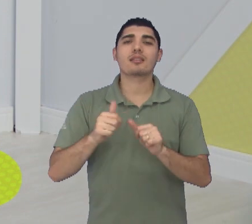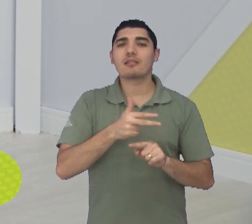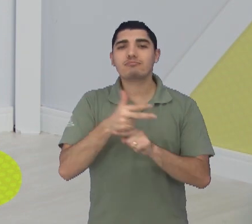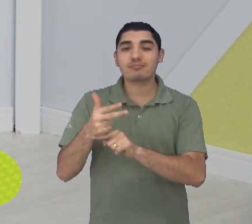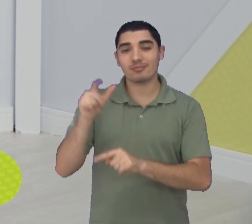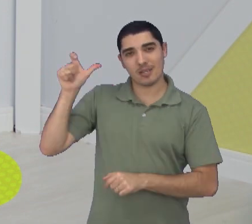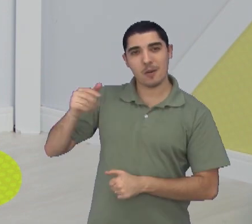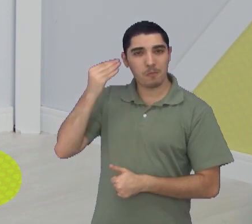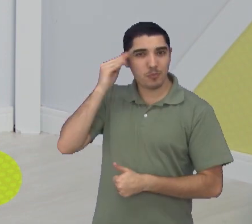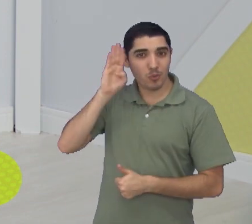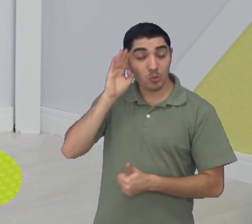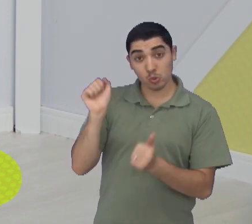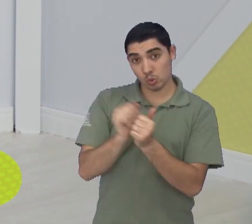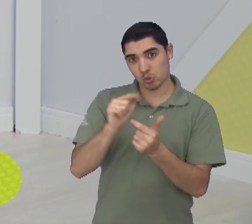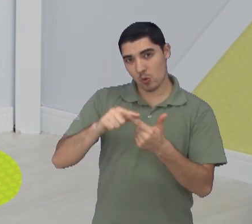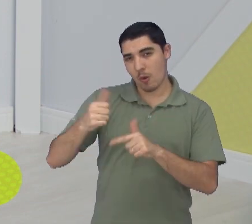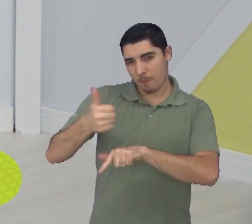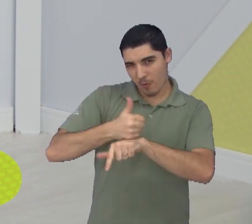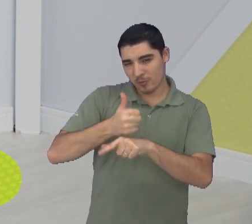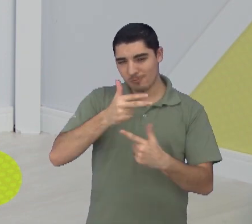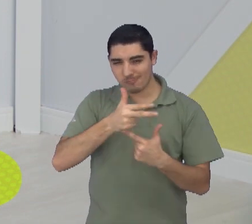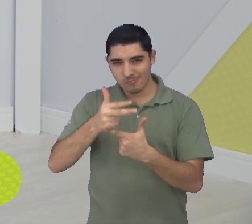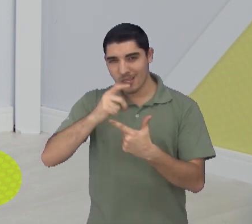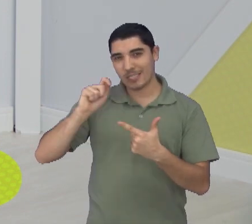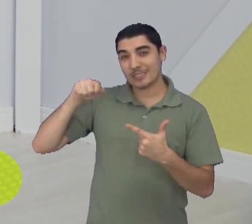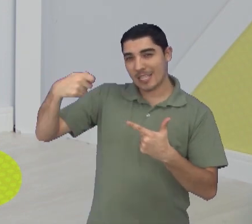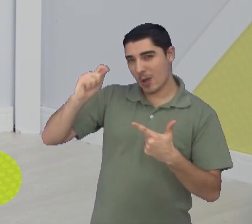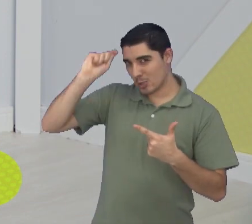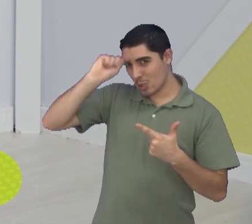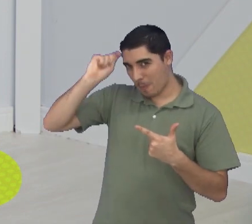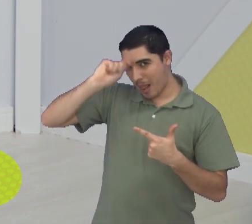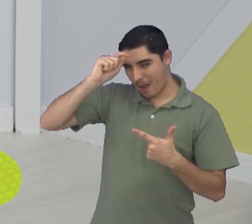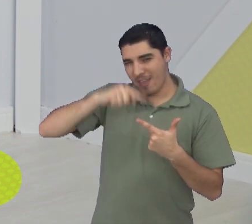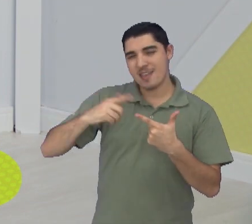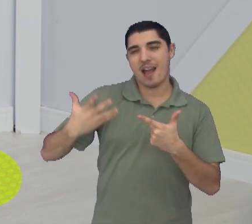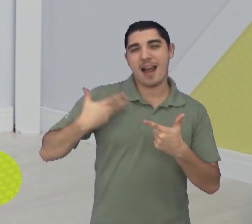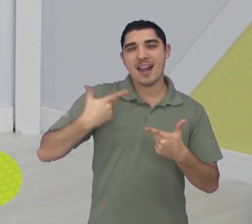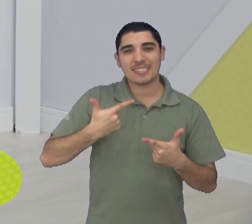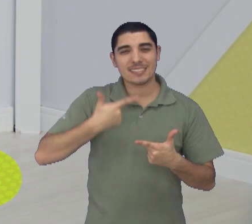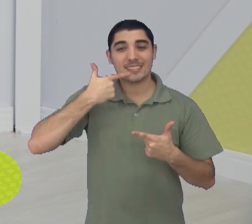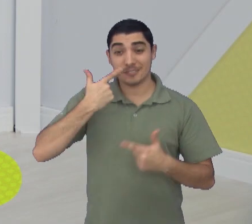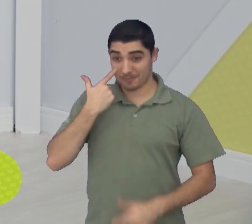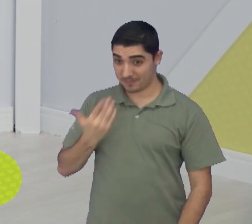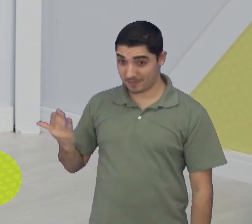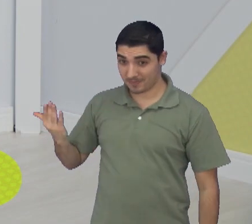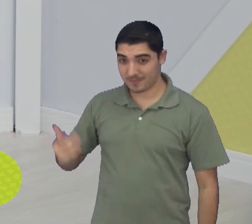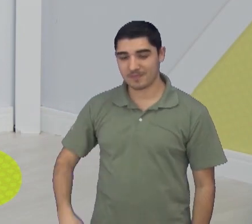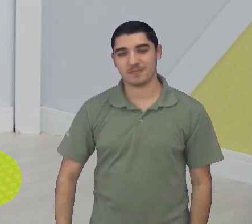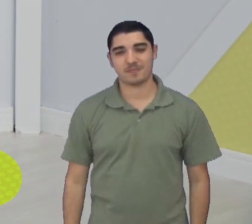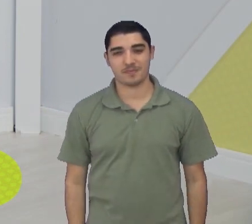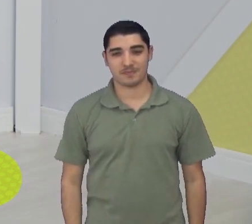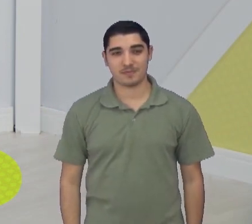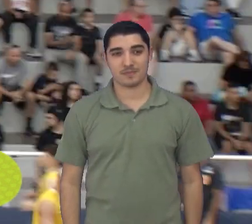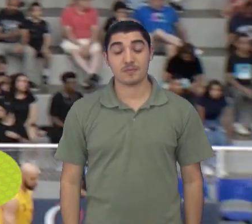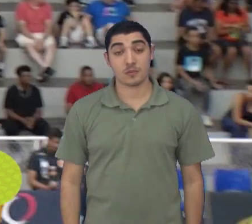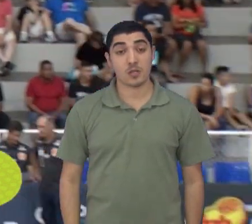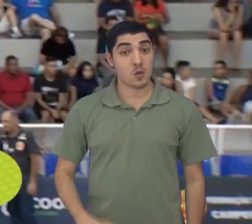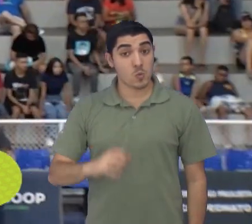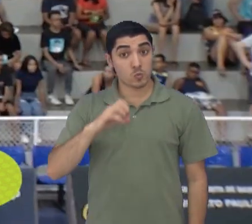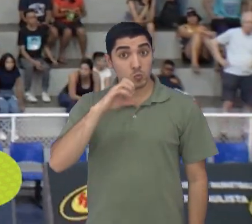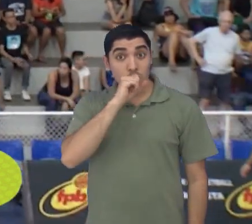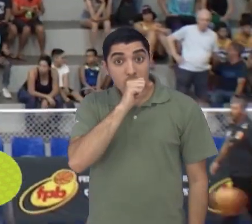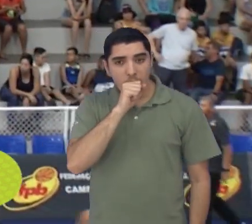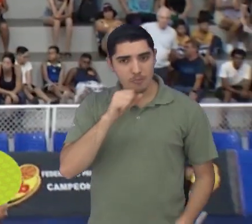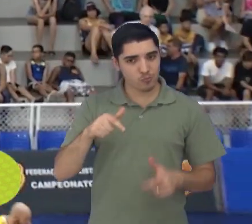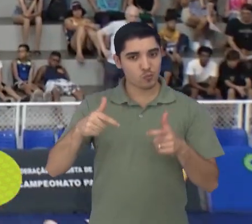Brunão. As imagens são do sempre alegre e feliz José Sobral, o Sobralzinho. Solta, Matheus! Em um sábado cheio de emoções para